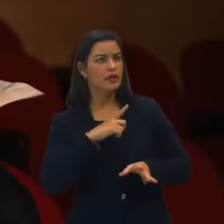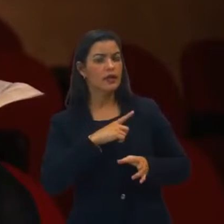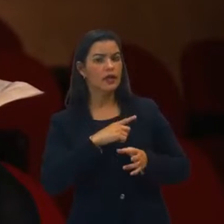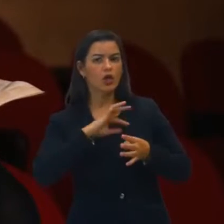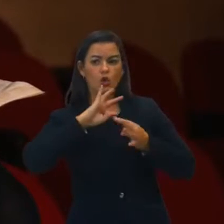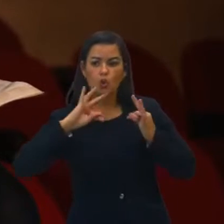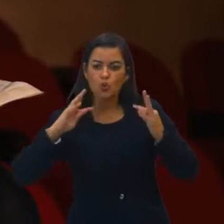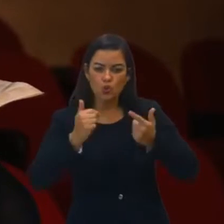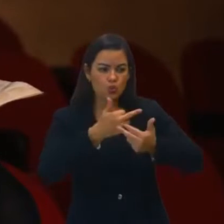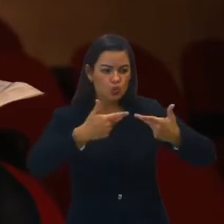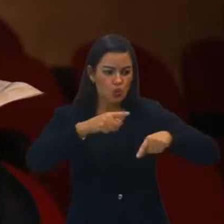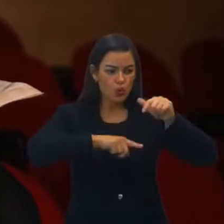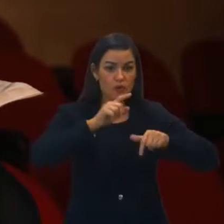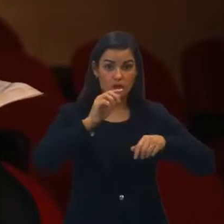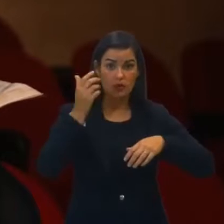para produzi-lo.